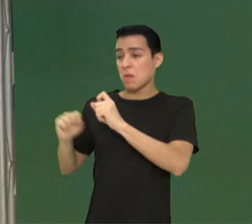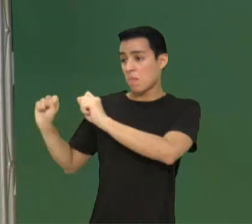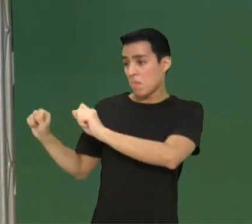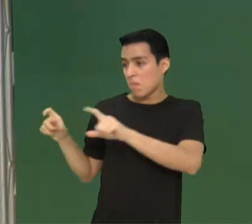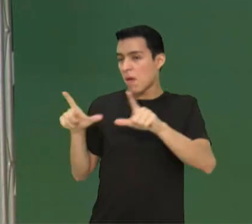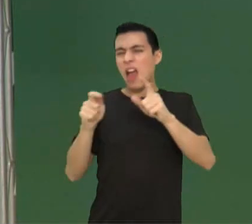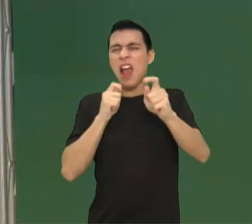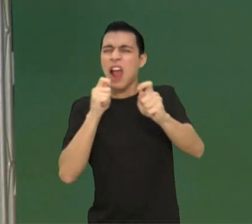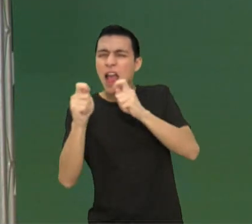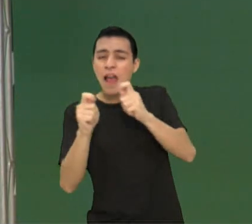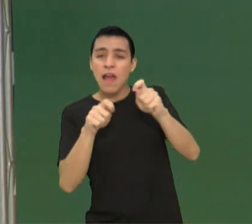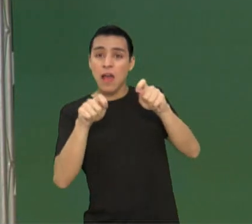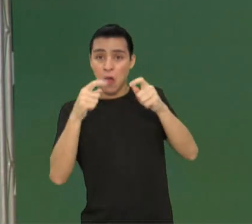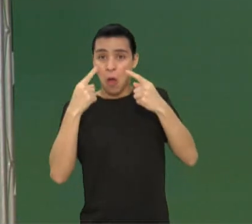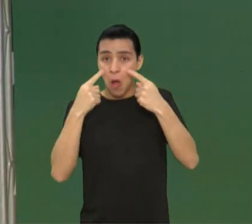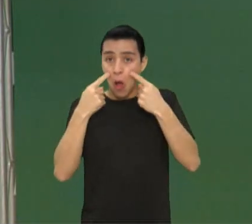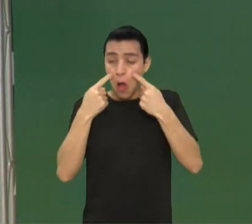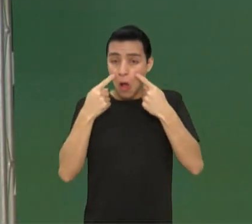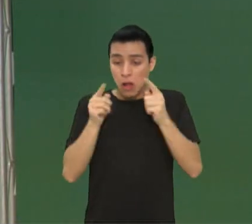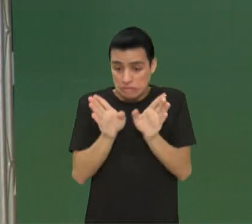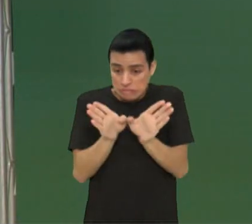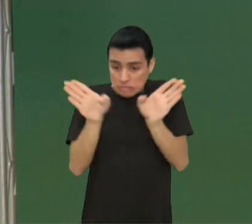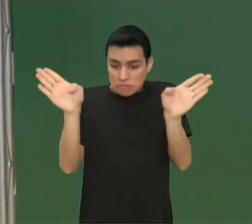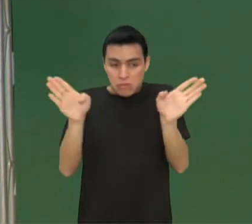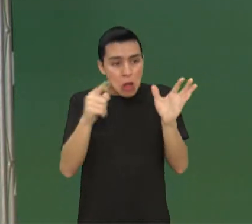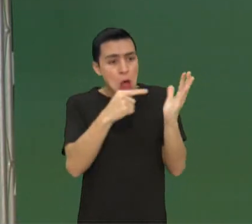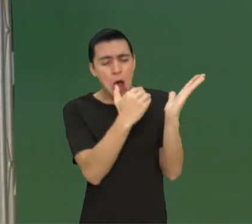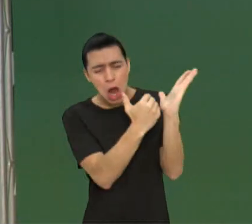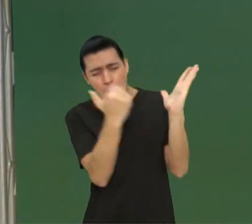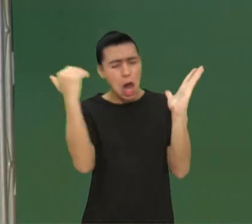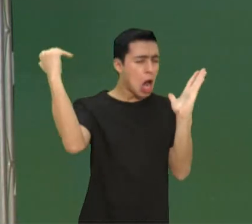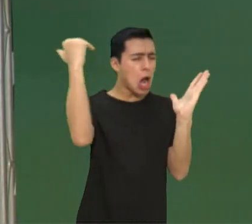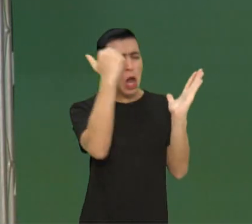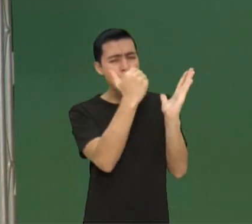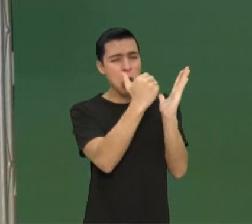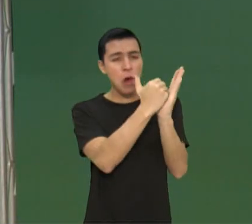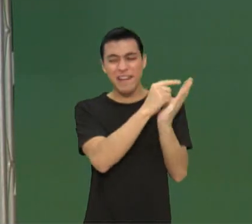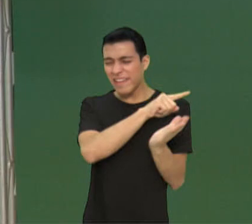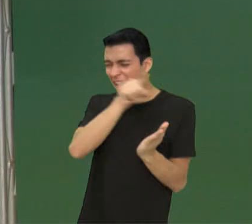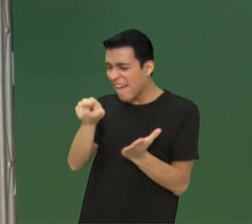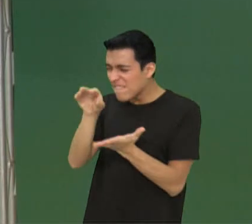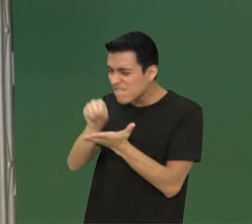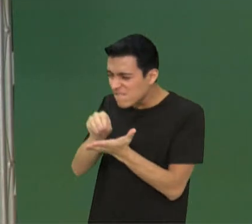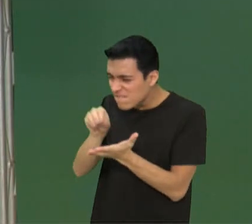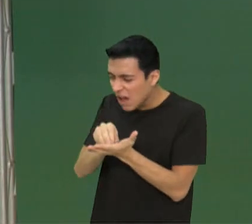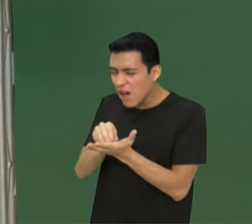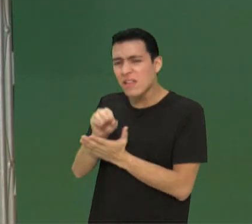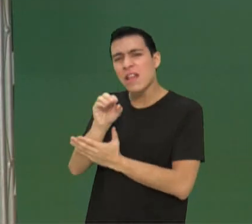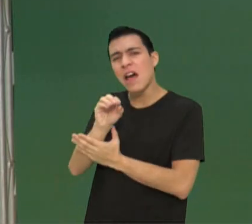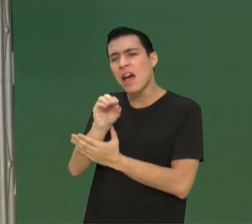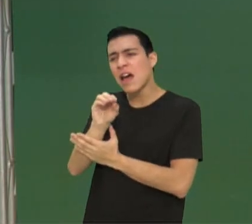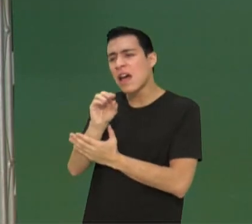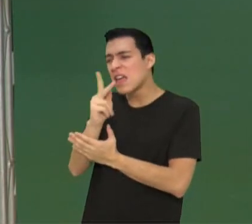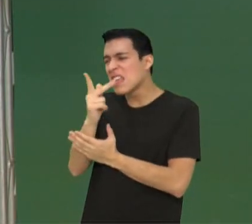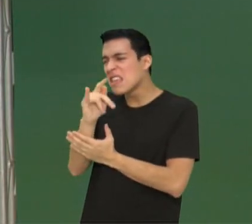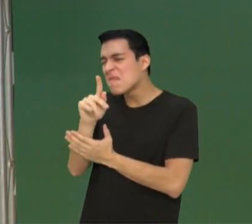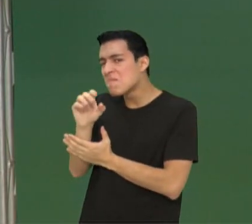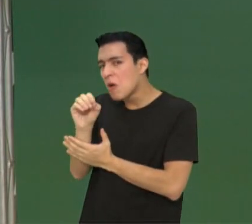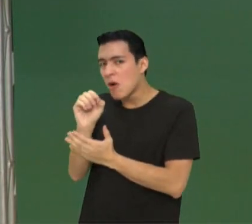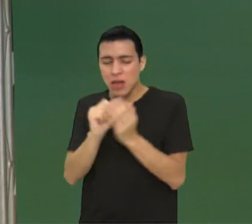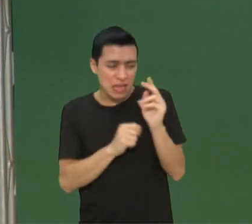um lado o excesso, o hiper, e para outro lado a falta, o hipo. O que tem na